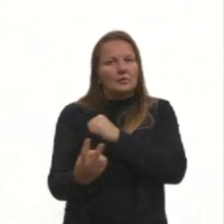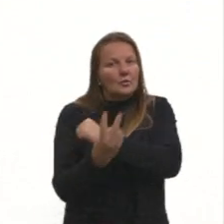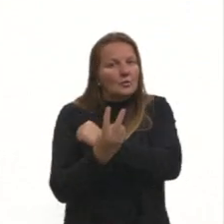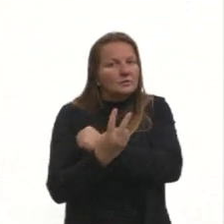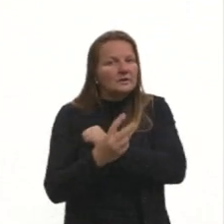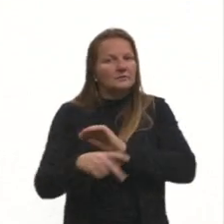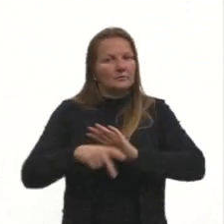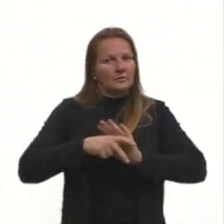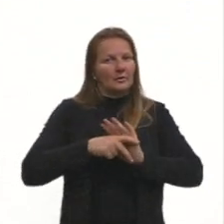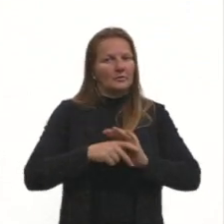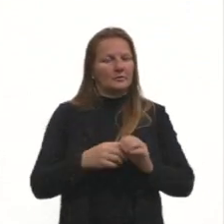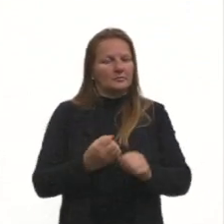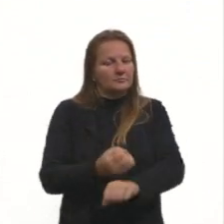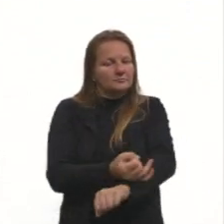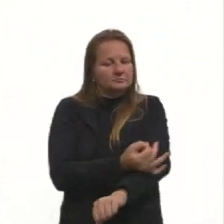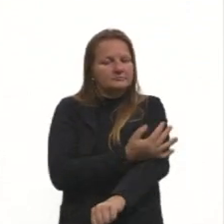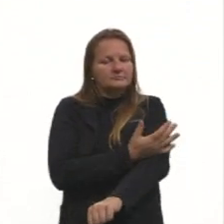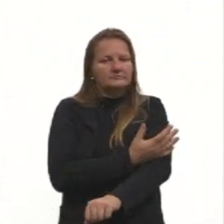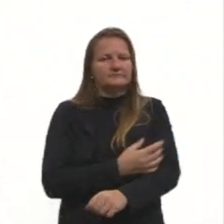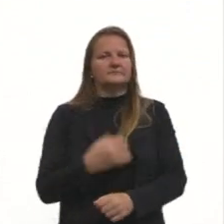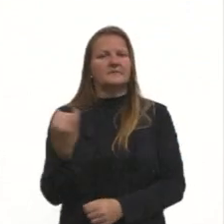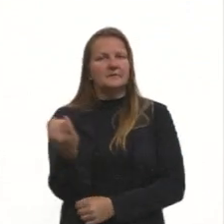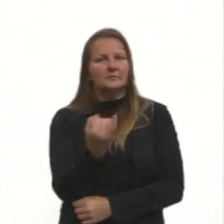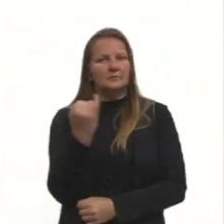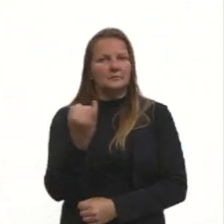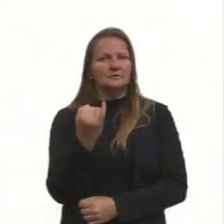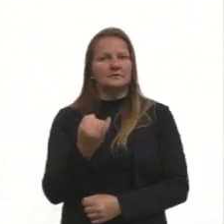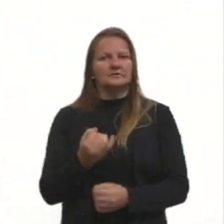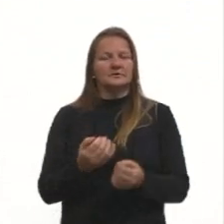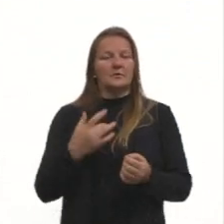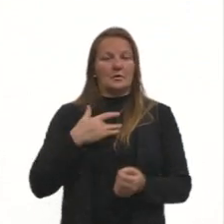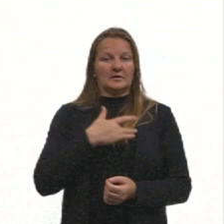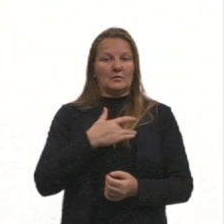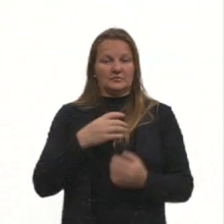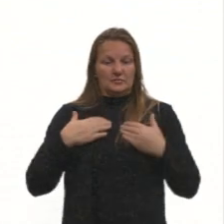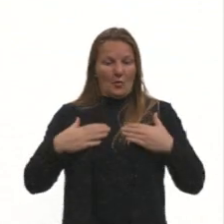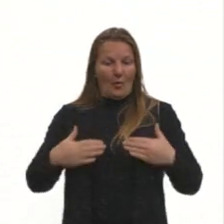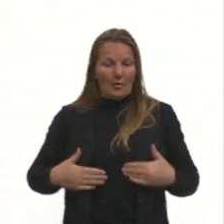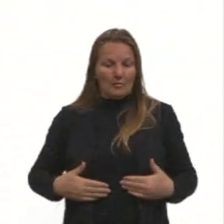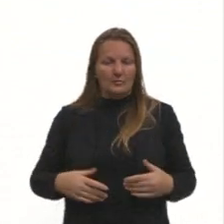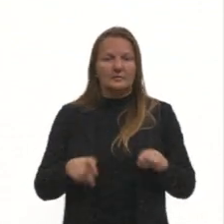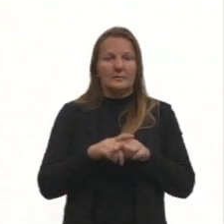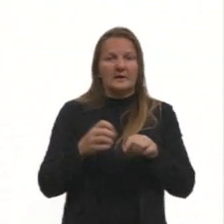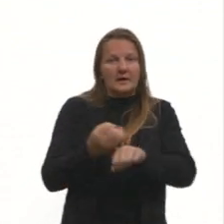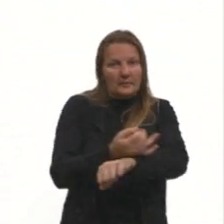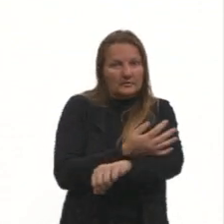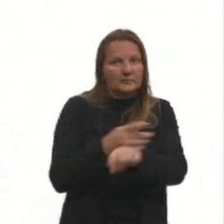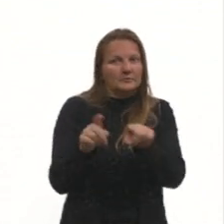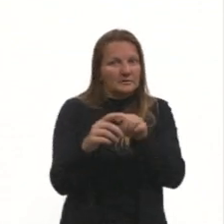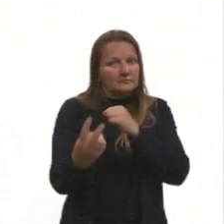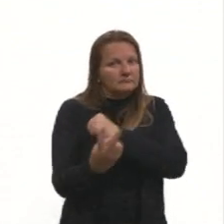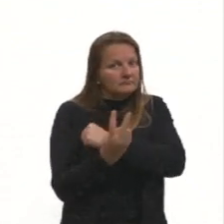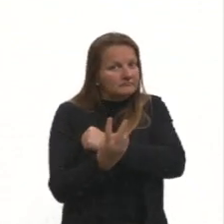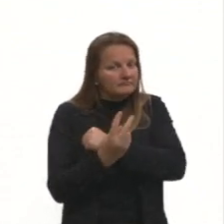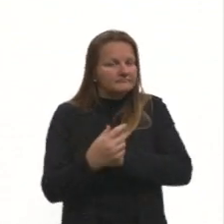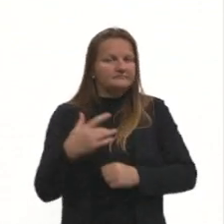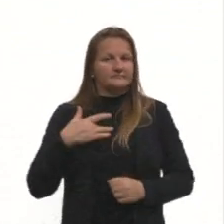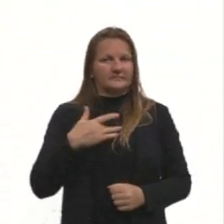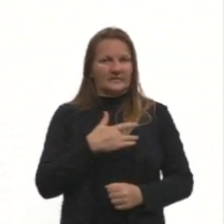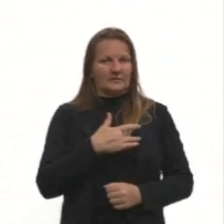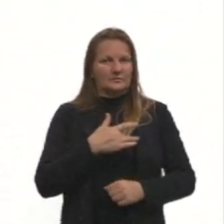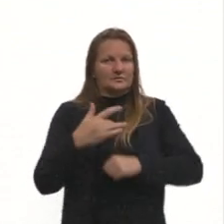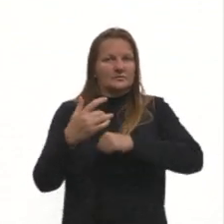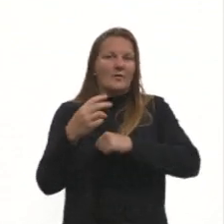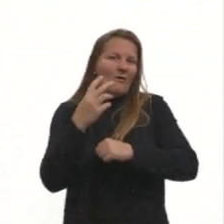da parte emocional que é tão importante quanto a saúde física é aquilo né gente quando nós estamos